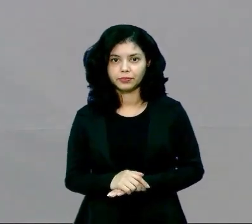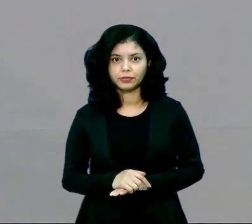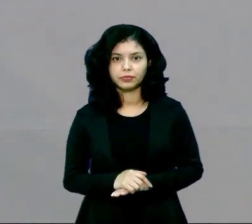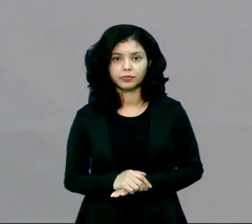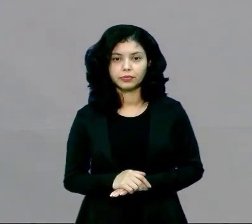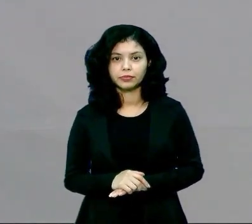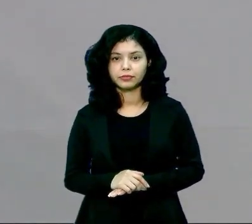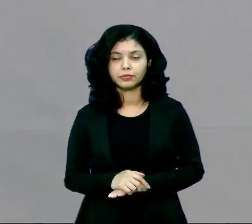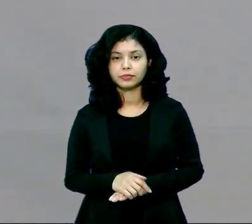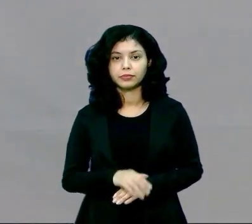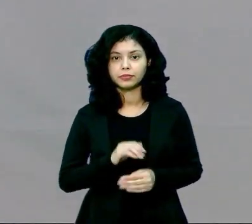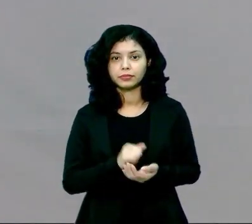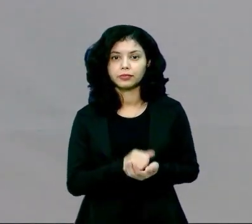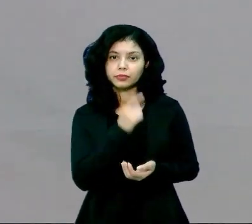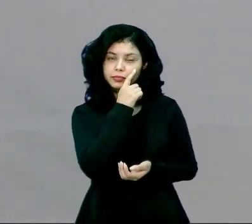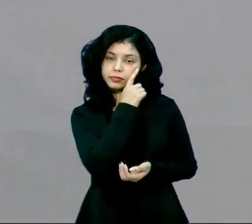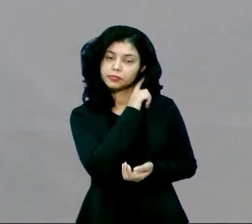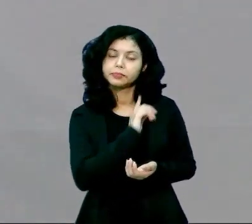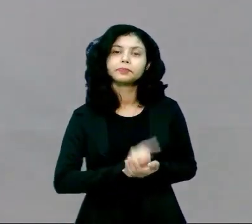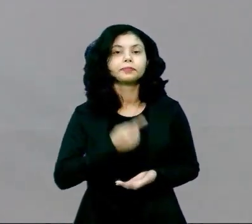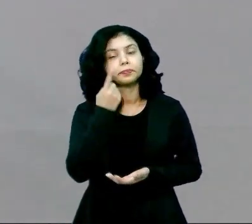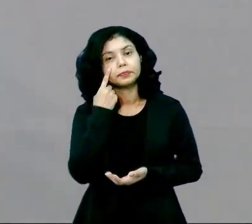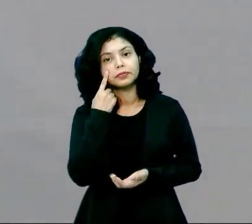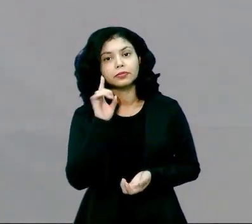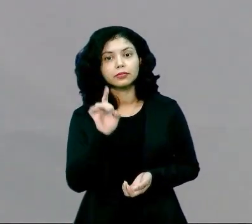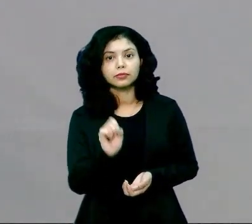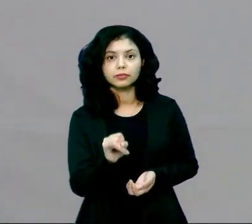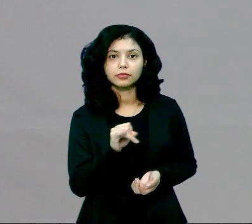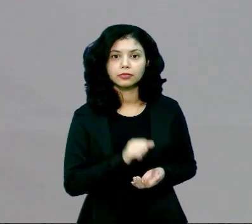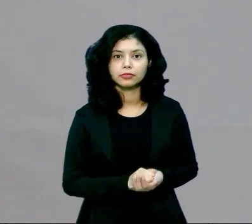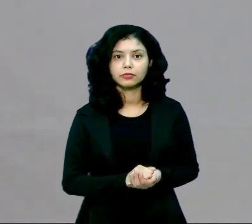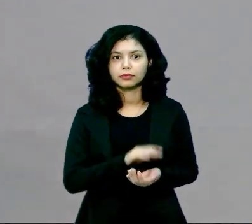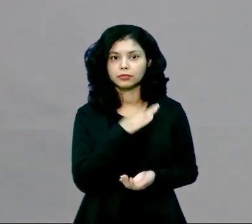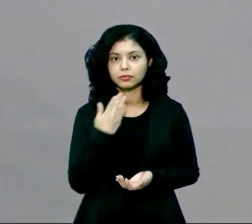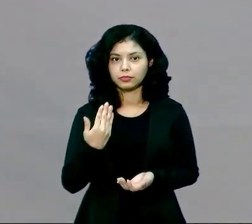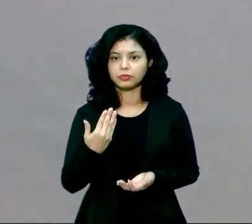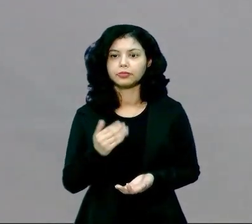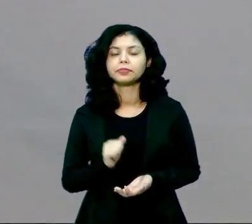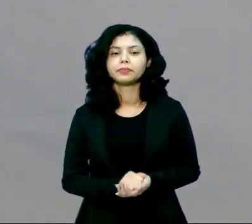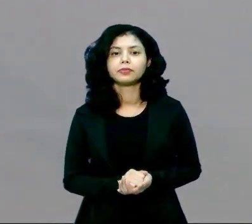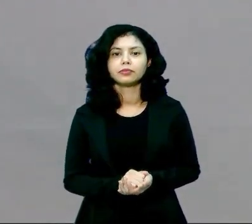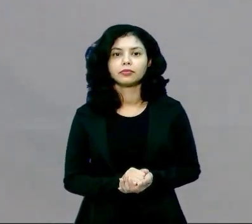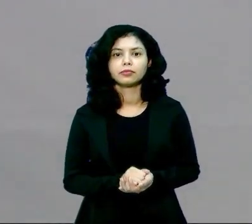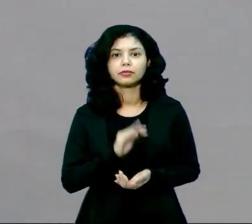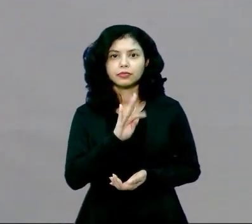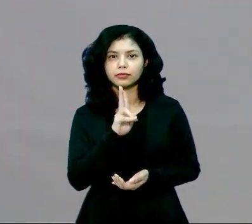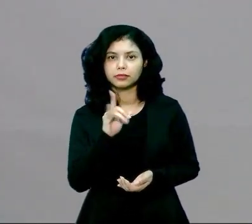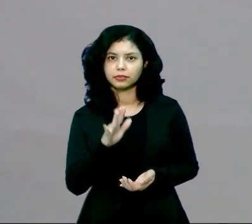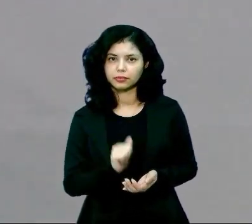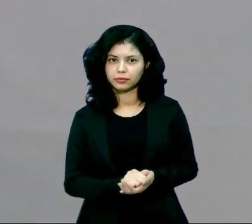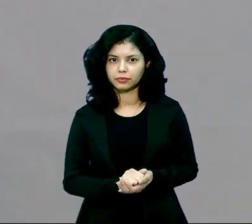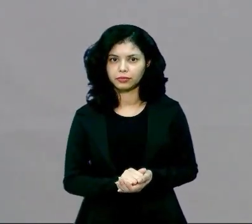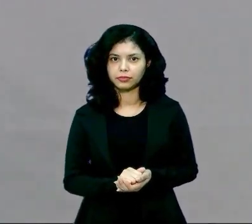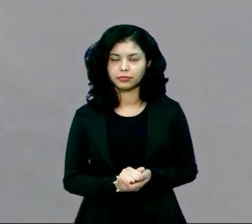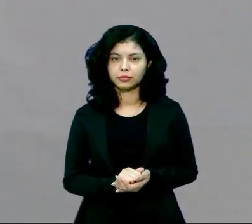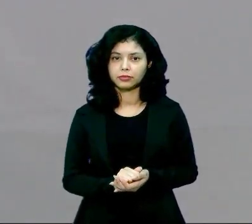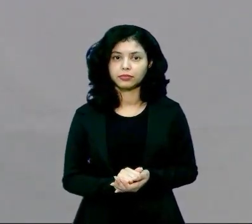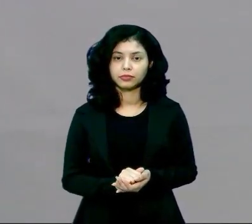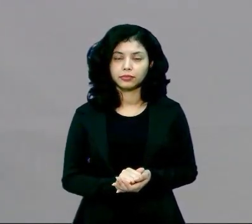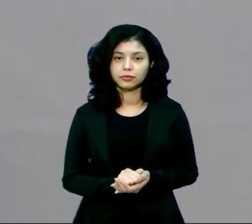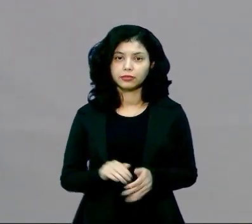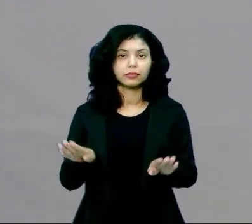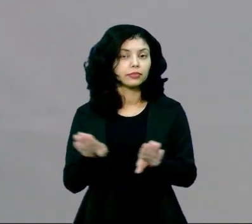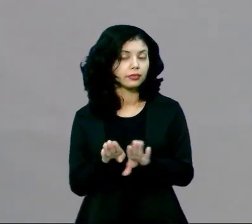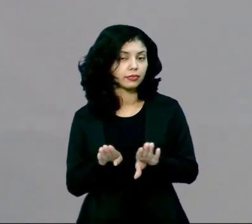de sacrifício. E aí ele disse, olha, se vocês me matar, né, eu sou bruxa, eu sou feiticeiro, então se vocês me